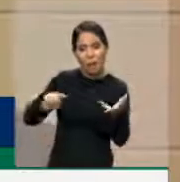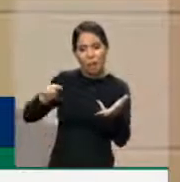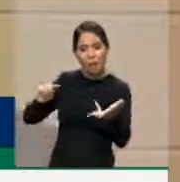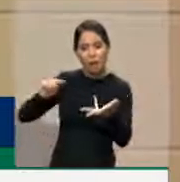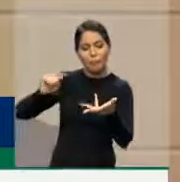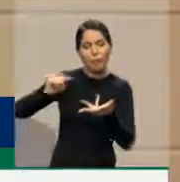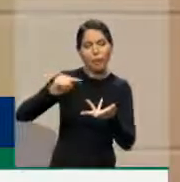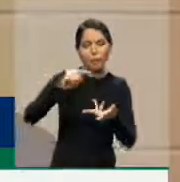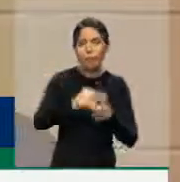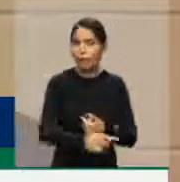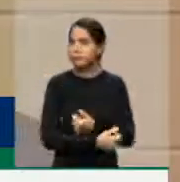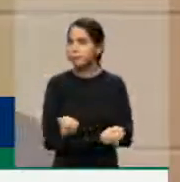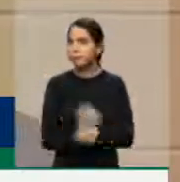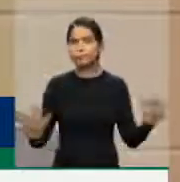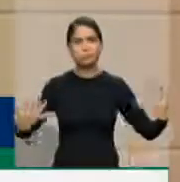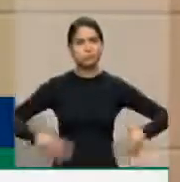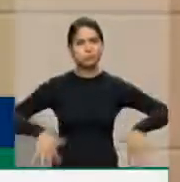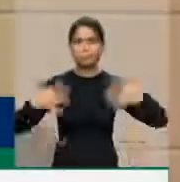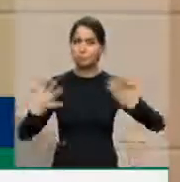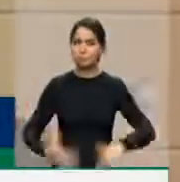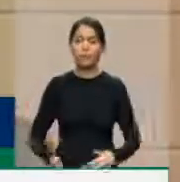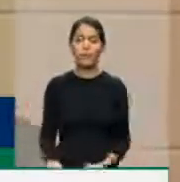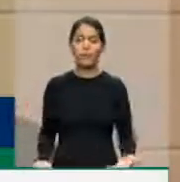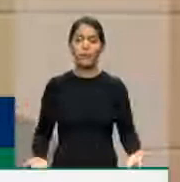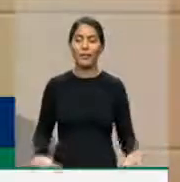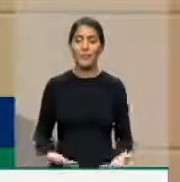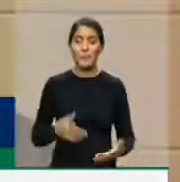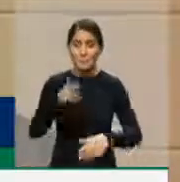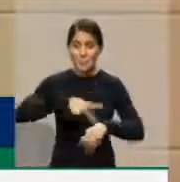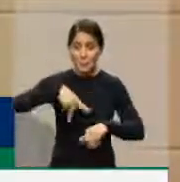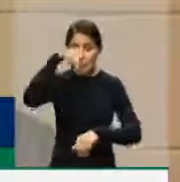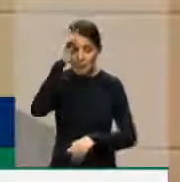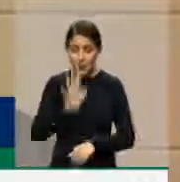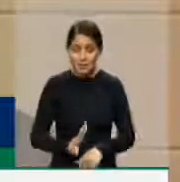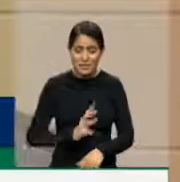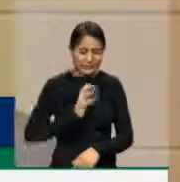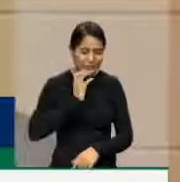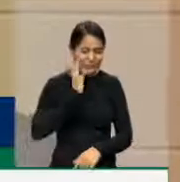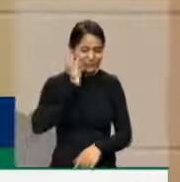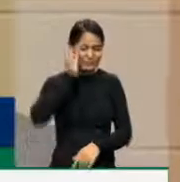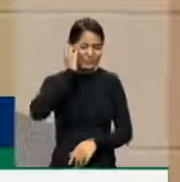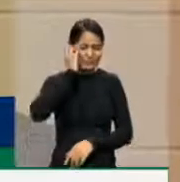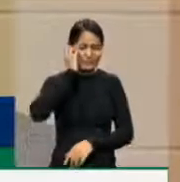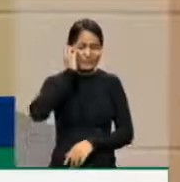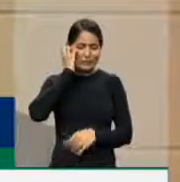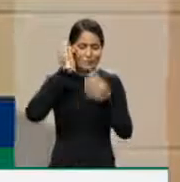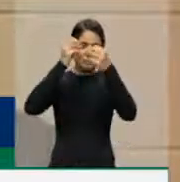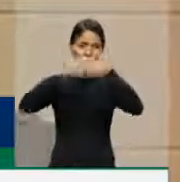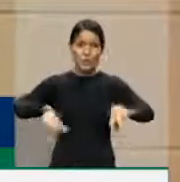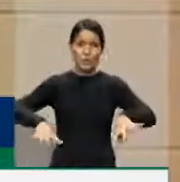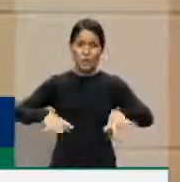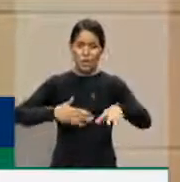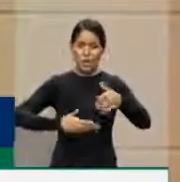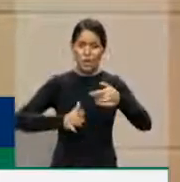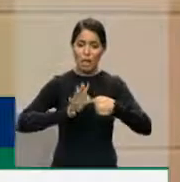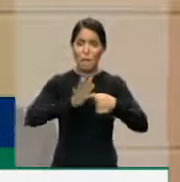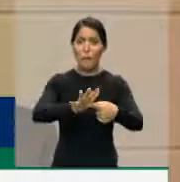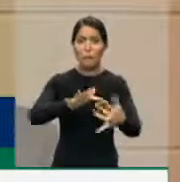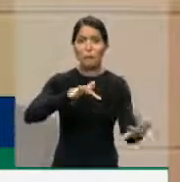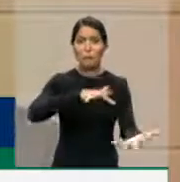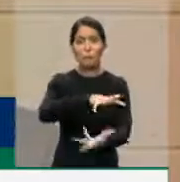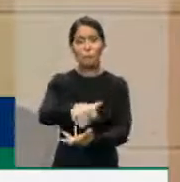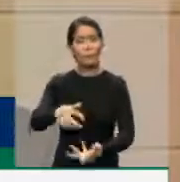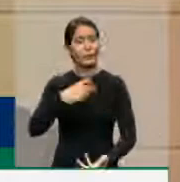para o Brasil, uma tragédia para o país, ter que passar por essa vergonha diante do mundo. Vejam,